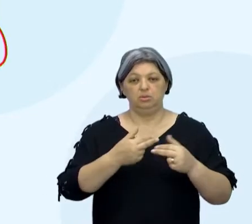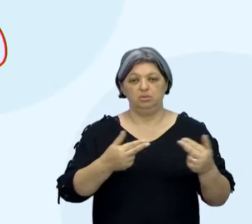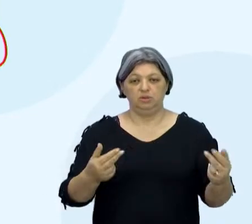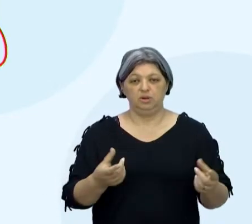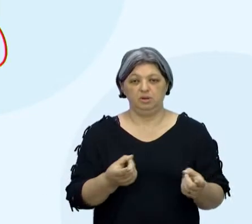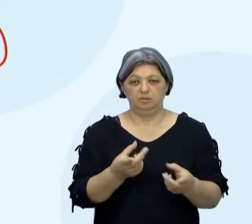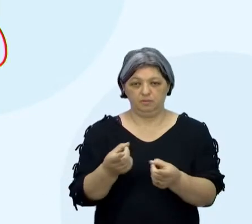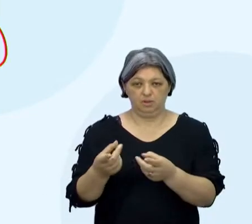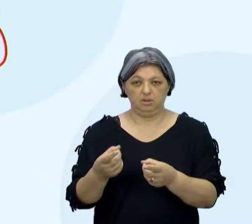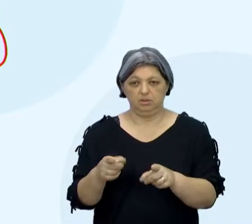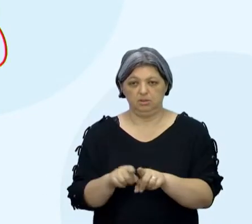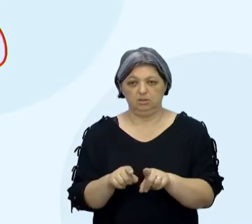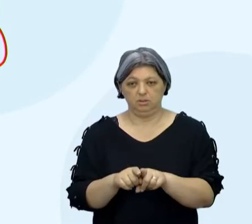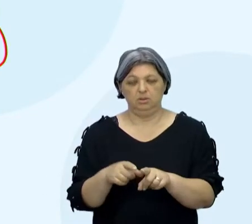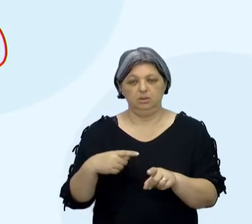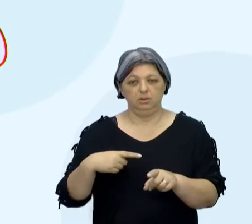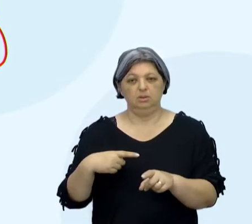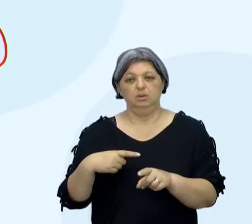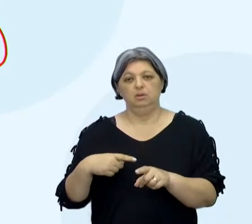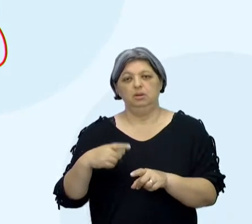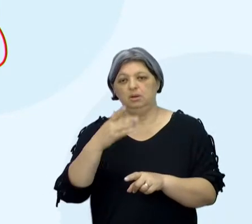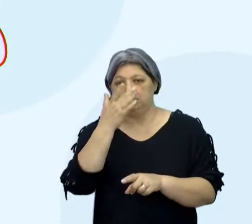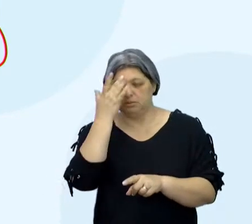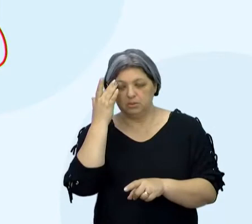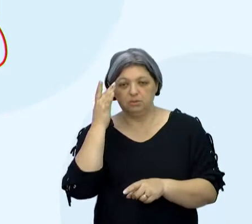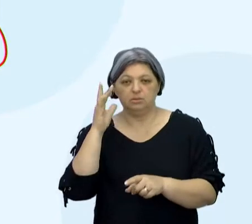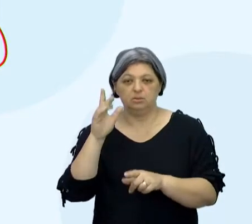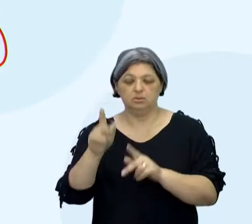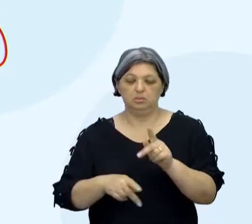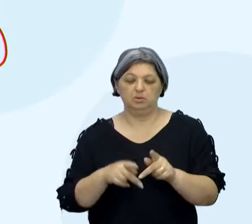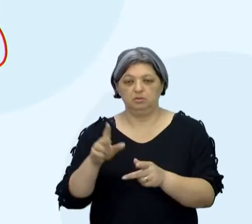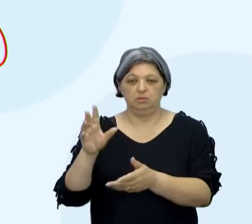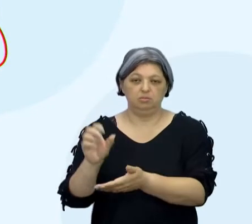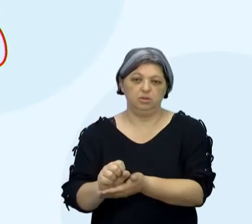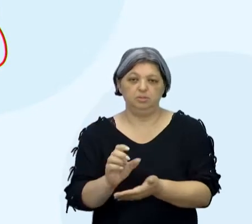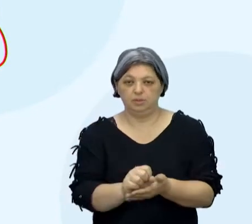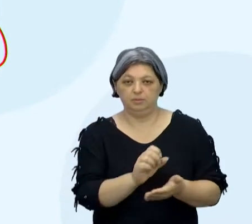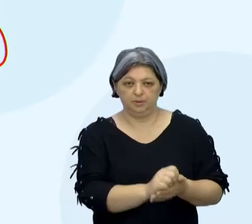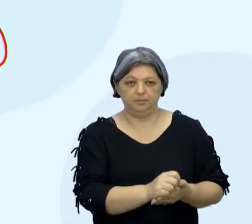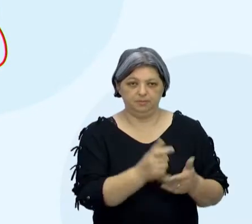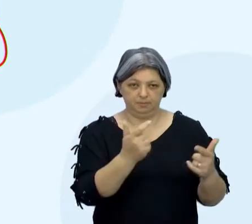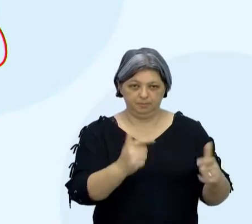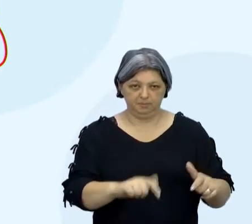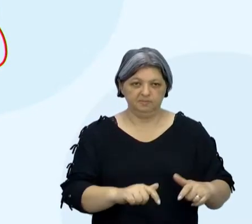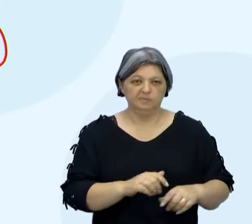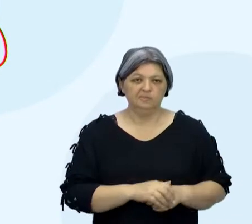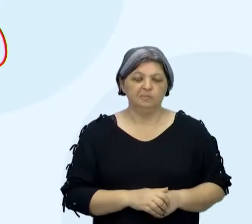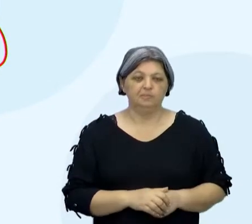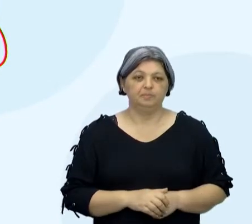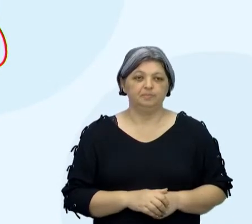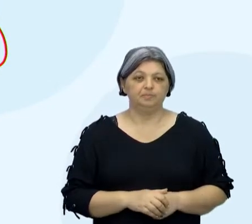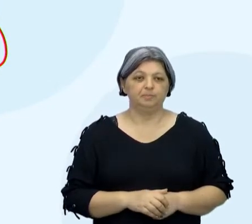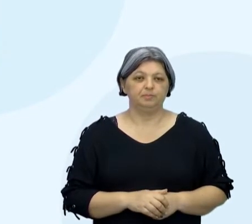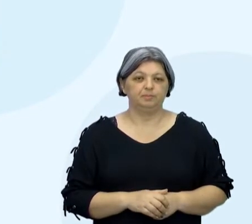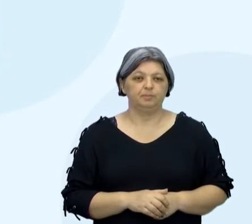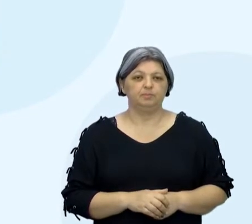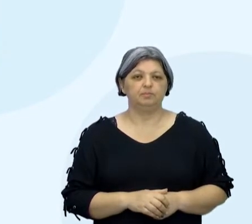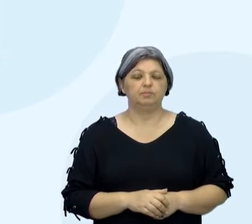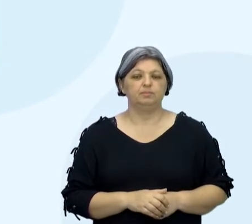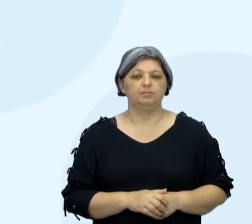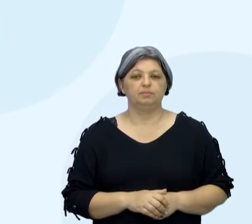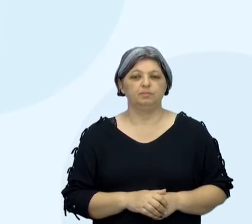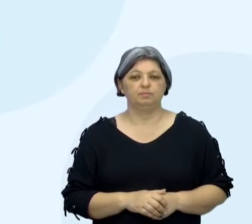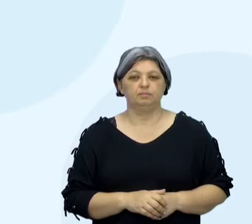e aqui os colonos. Então, um outro momento bastante interessante